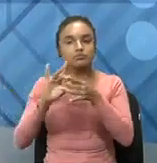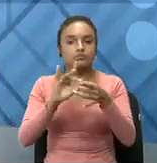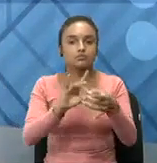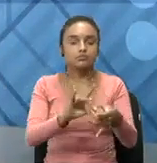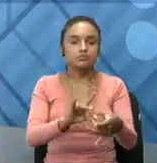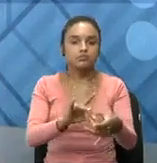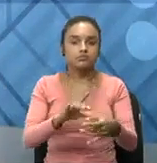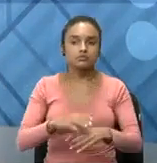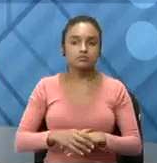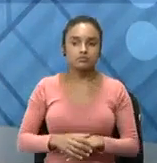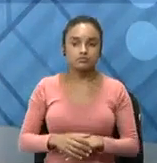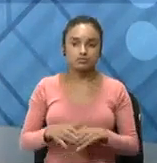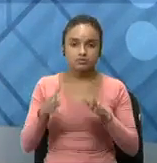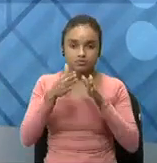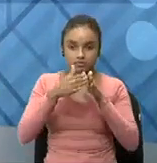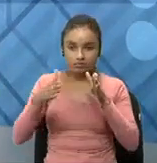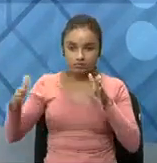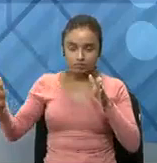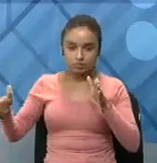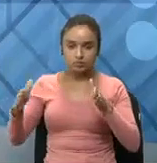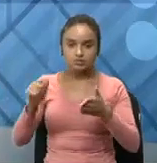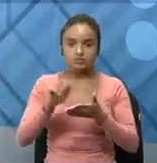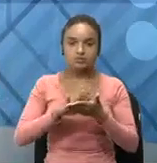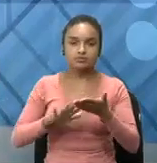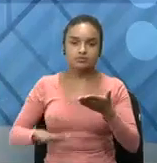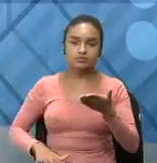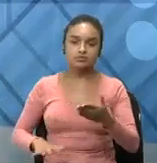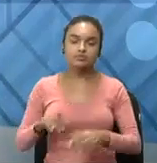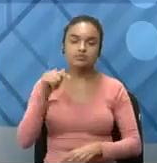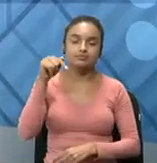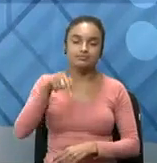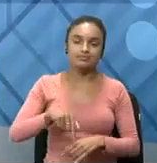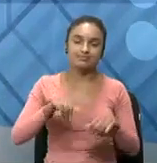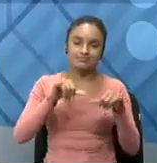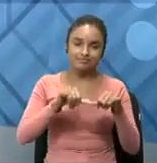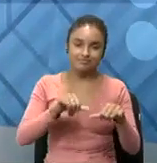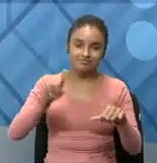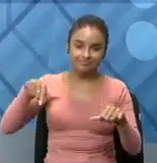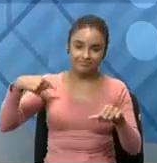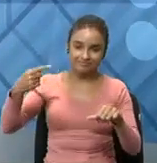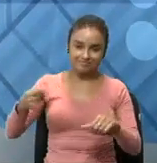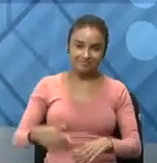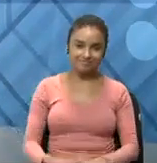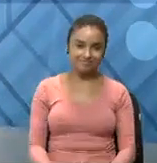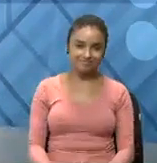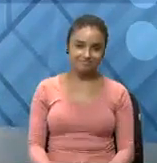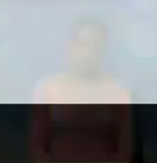resolução desses exercícios, tá certo? Eu vou ficando por aqui e até a próxima.